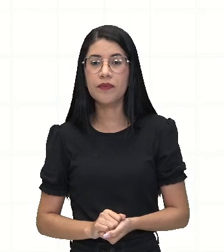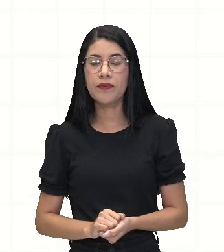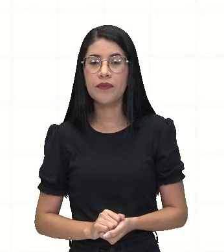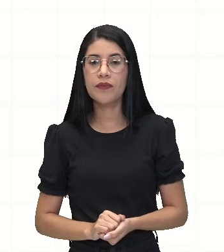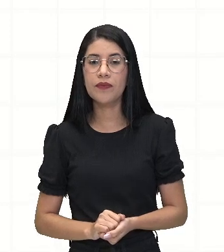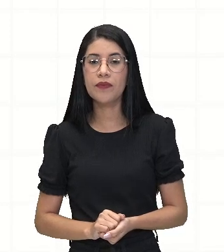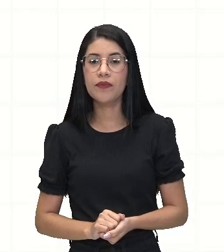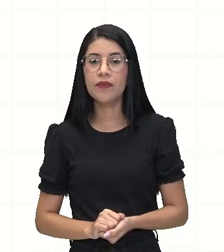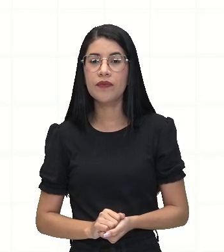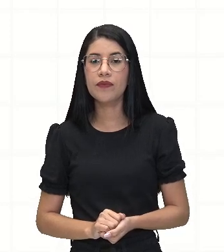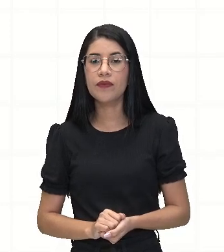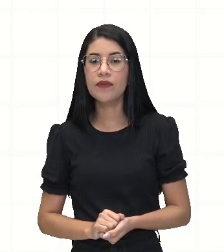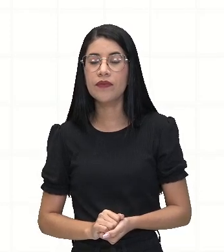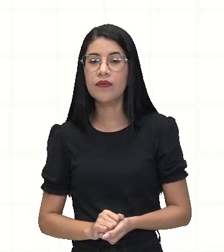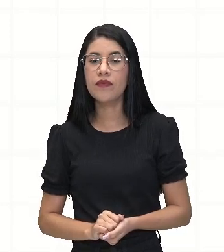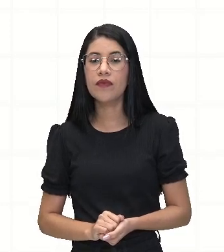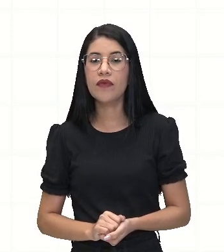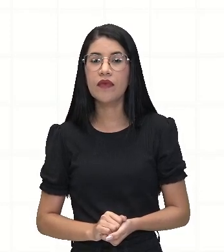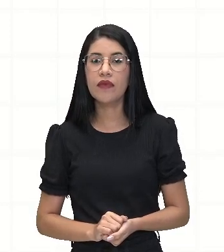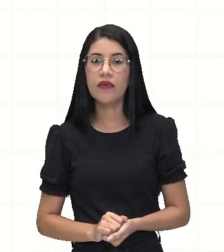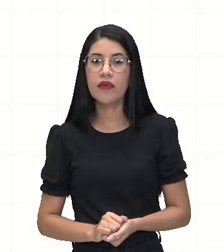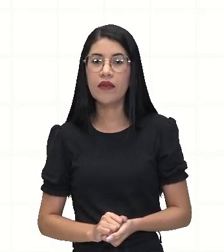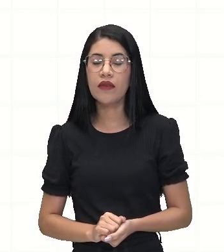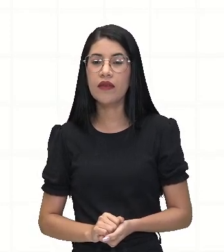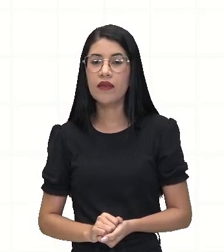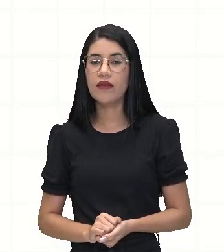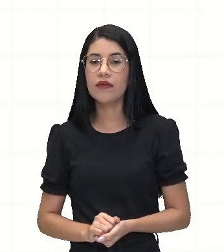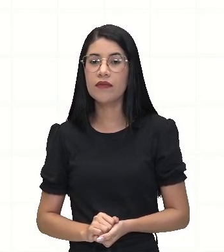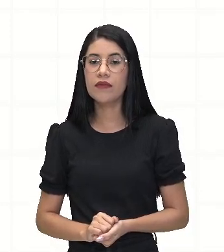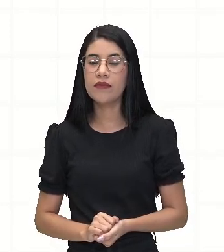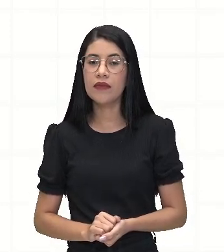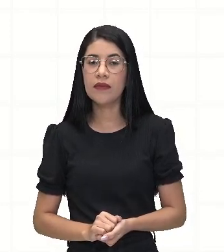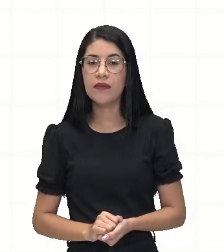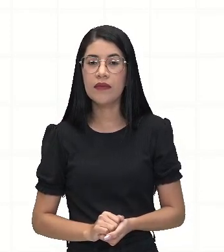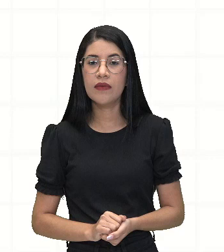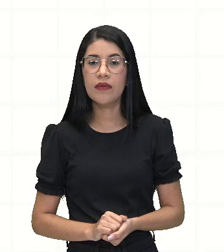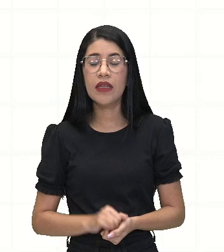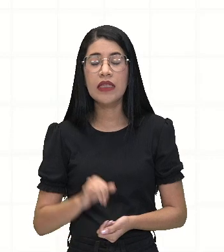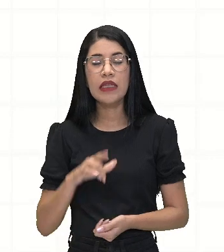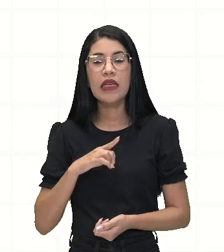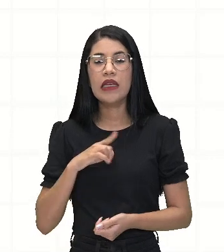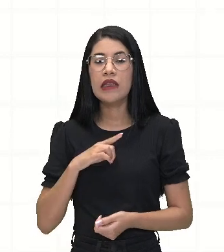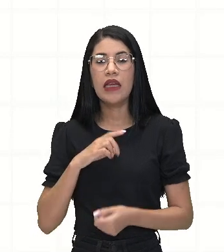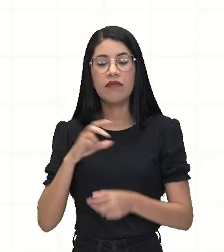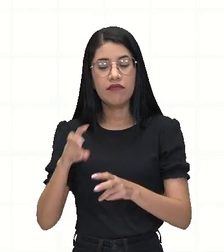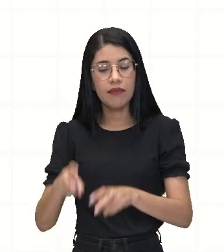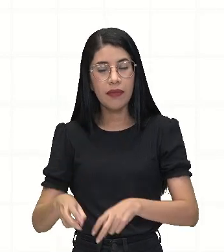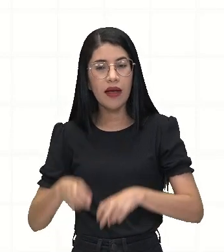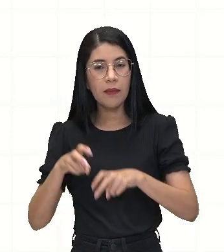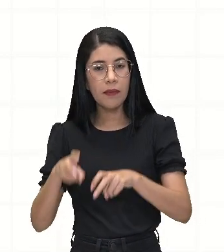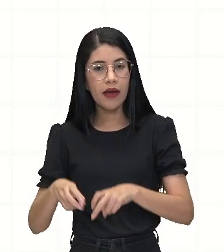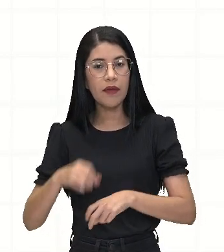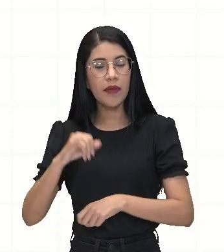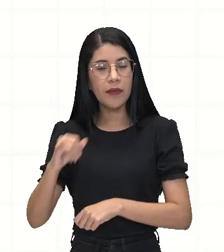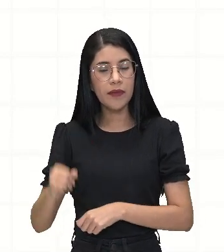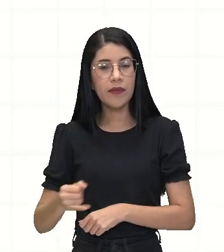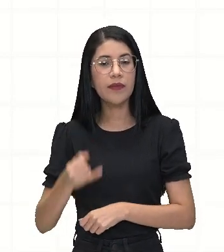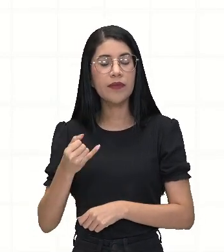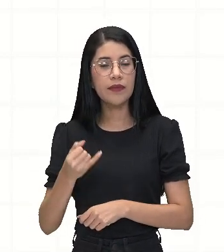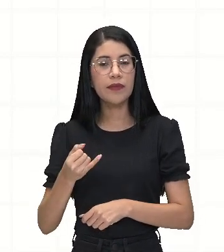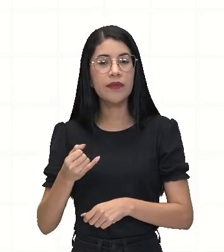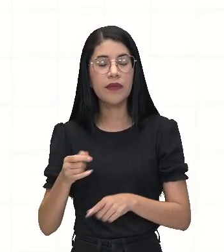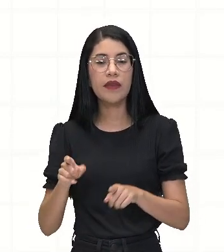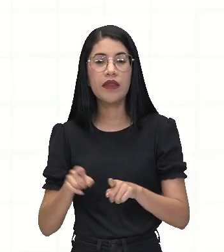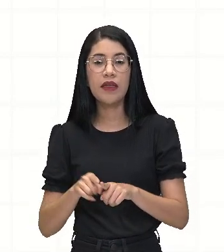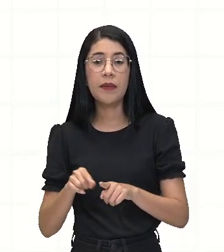essa capitania ela está localizada, se ela tem aqui recursos naturais, né, mais ricos para ser explorado,